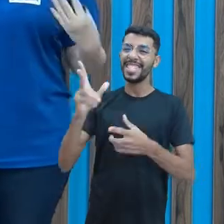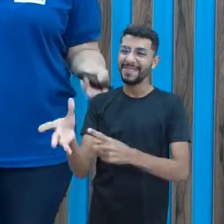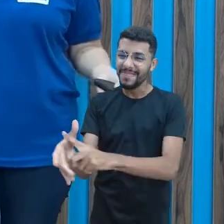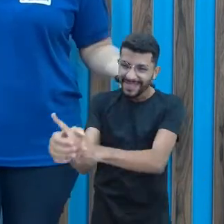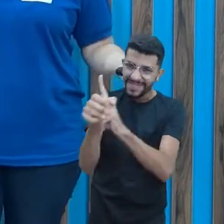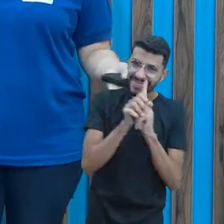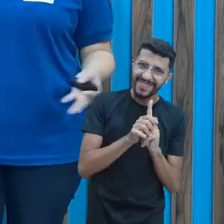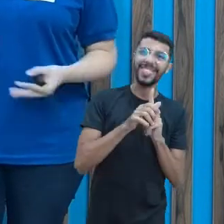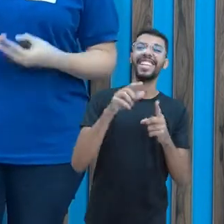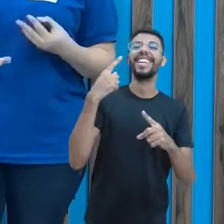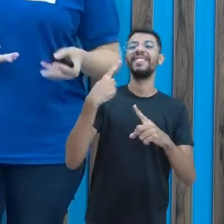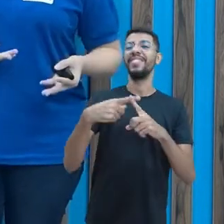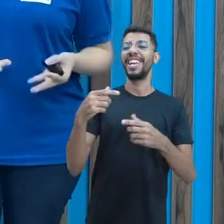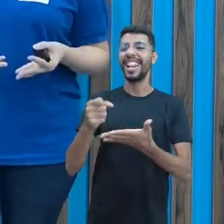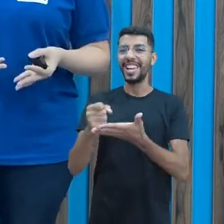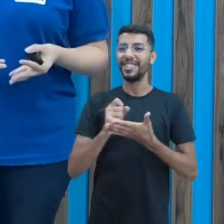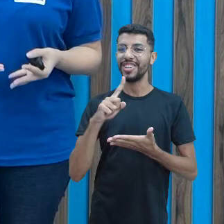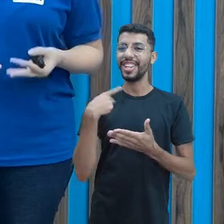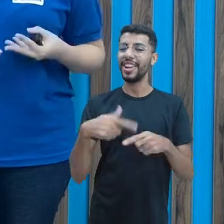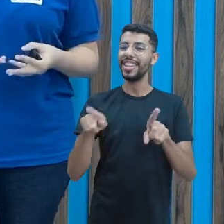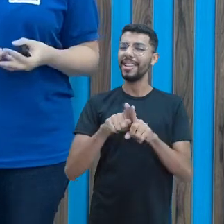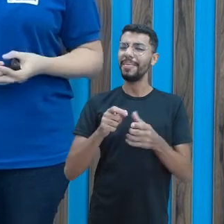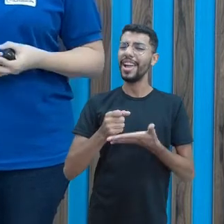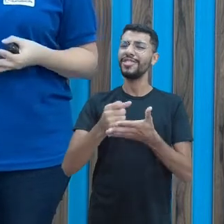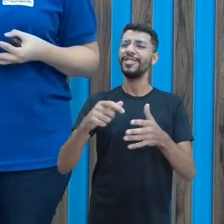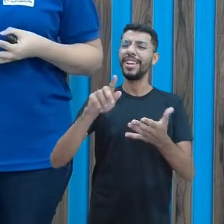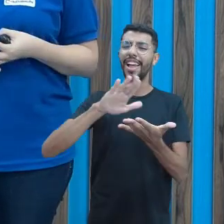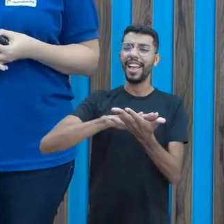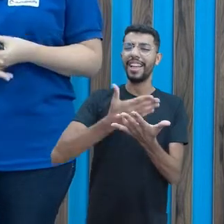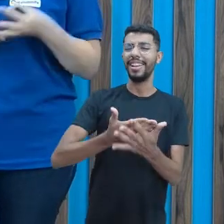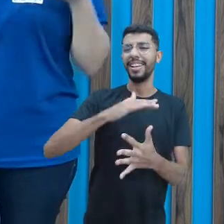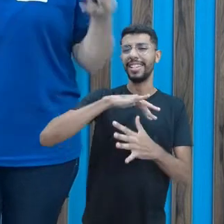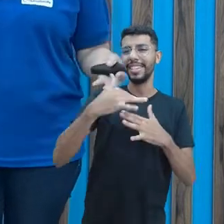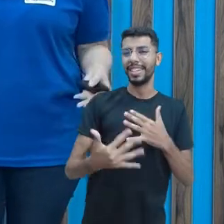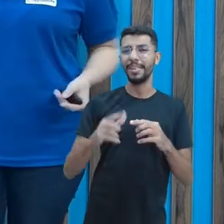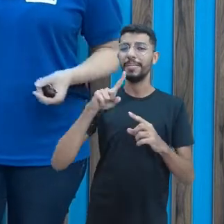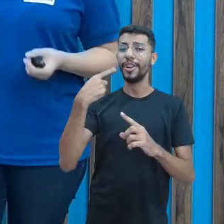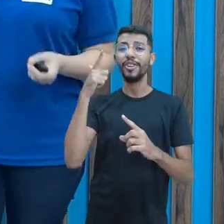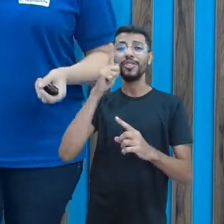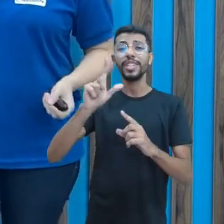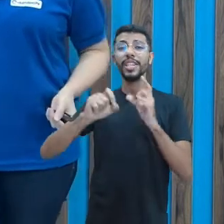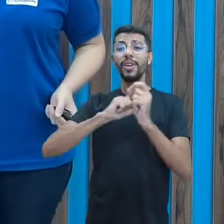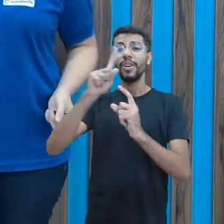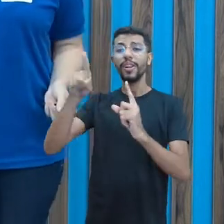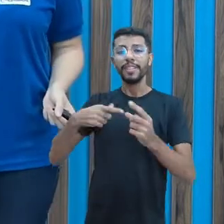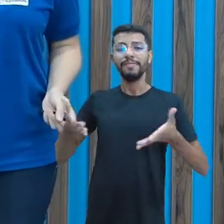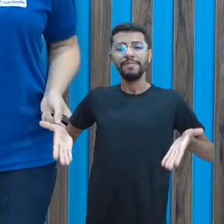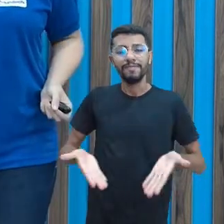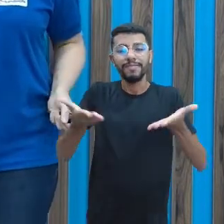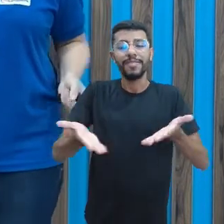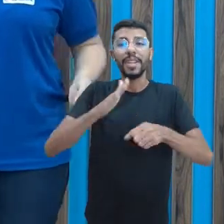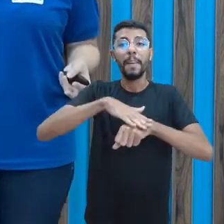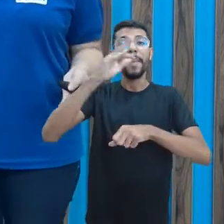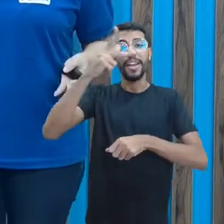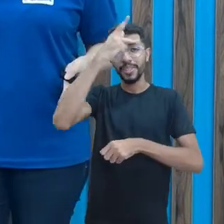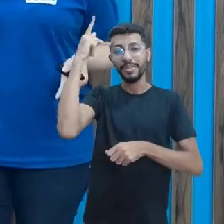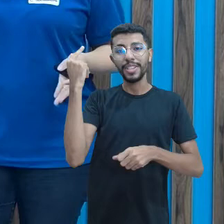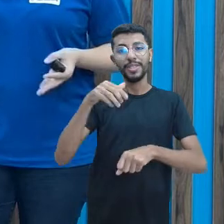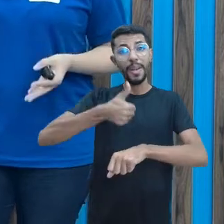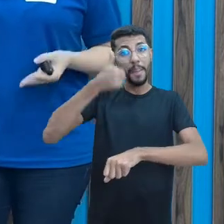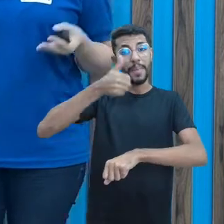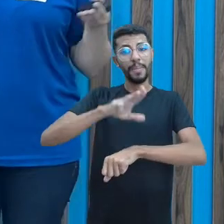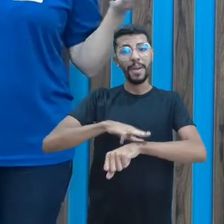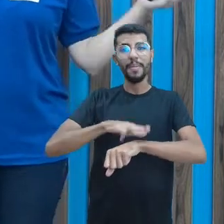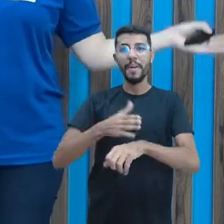dele e ainda ajuda a gente a fazer essa tradução aqui para que a gente consiga atingir a maior quantidade de pessoas nesse primeiro momento,